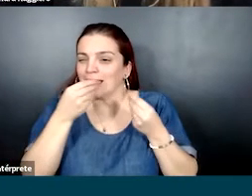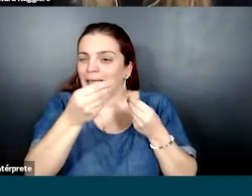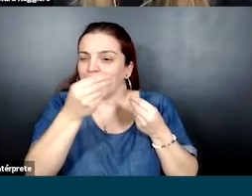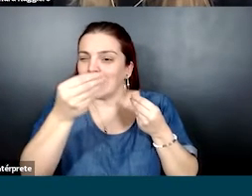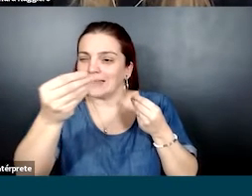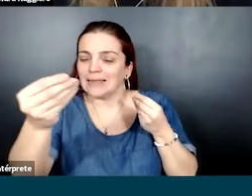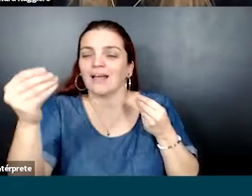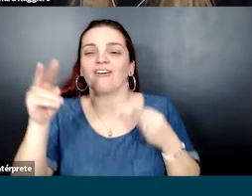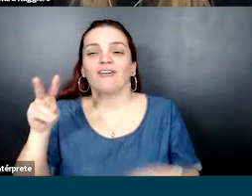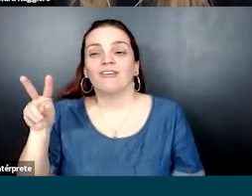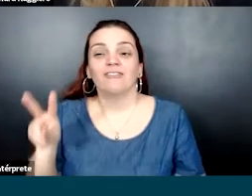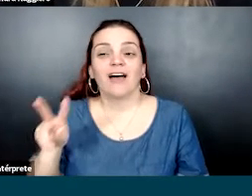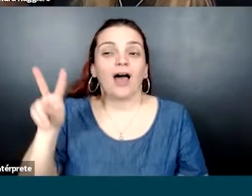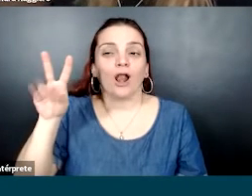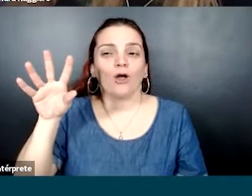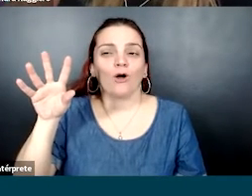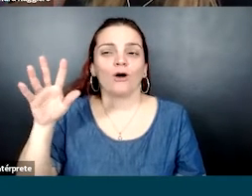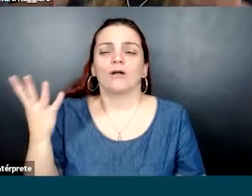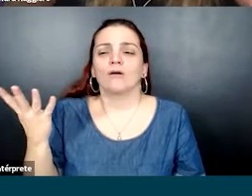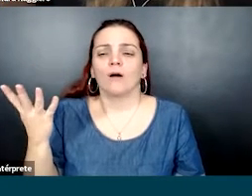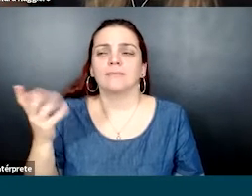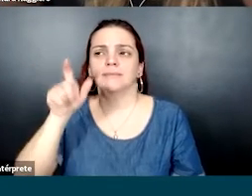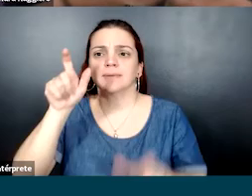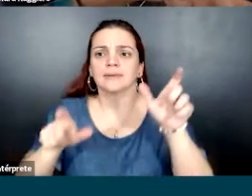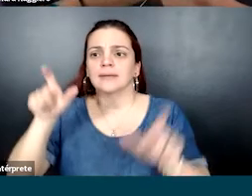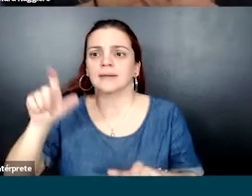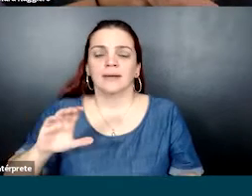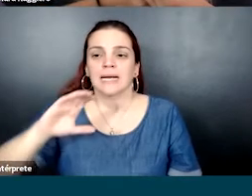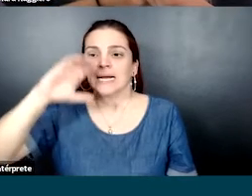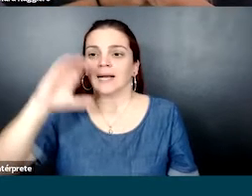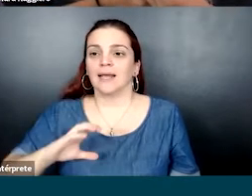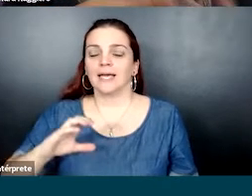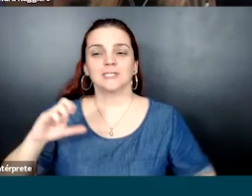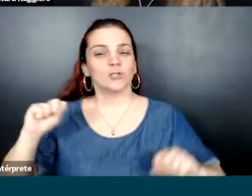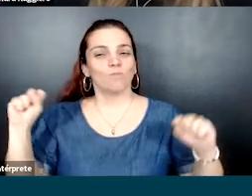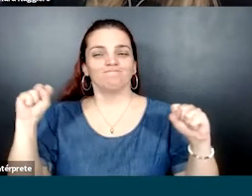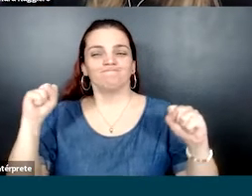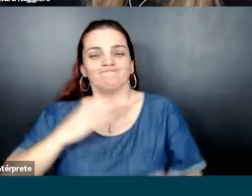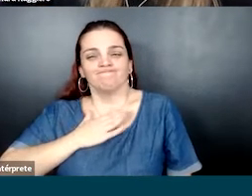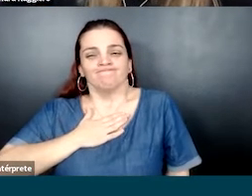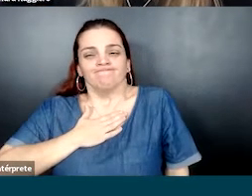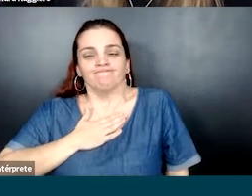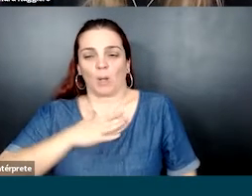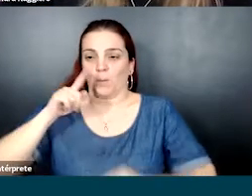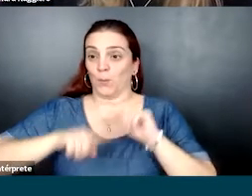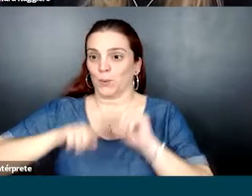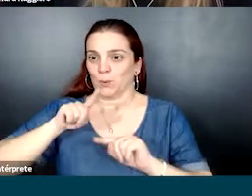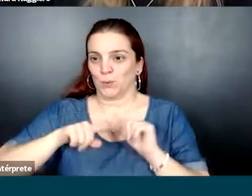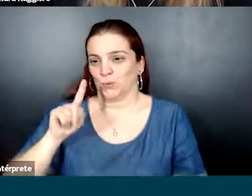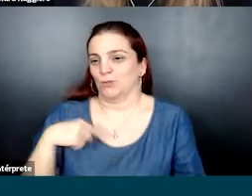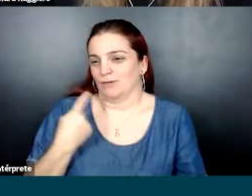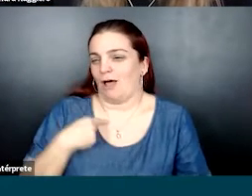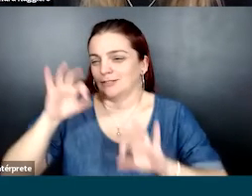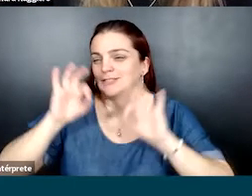entregar um pouquinho de valor e fazendo com que o nosso cliente fique cada vez mais apaixonado pelo nosso produto.